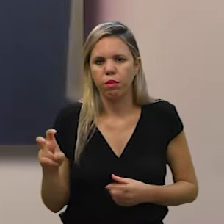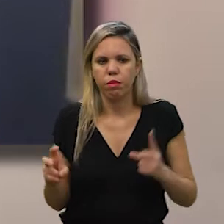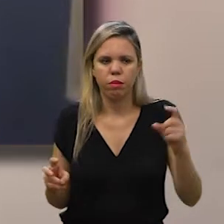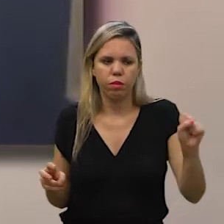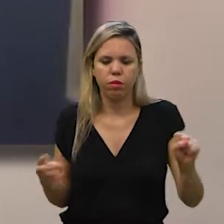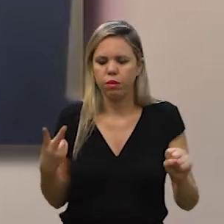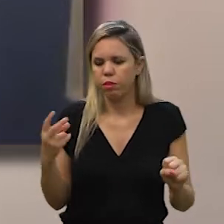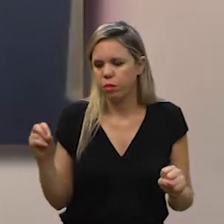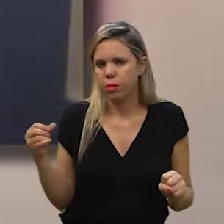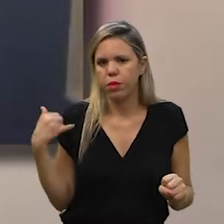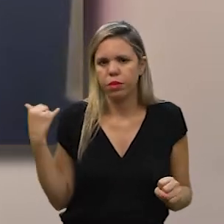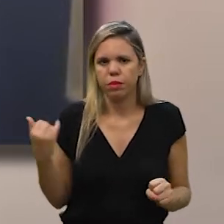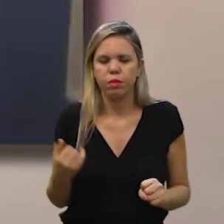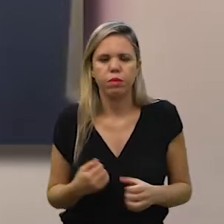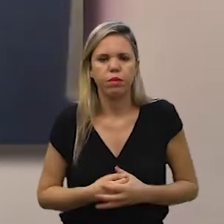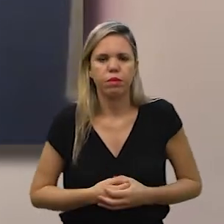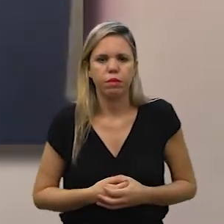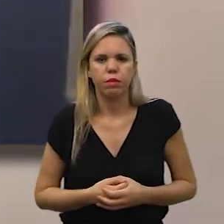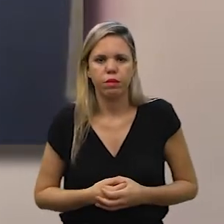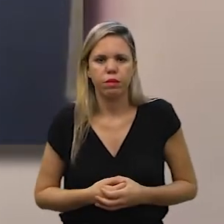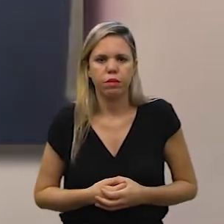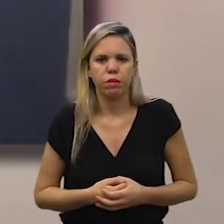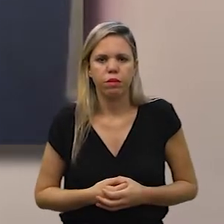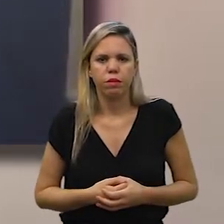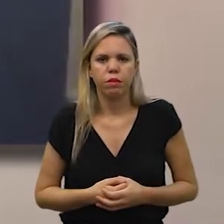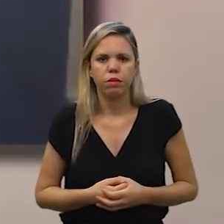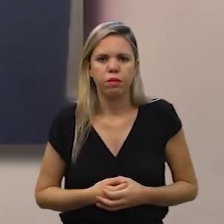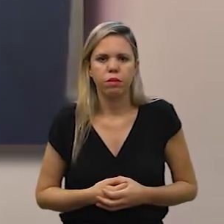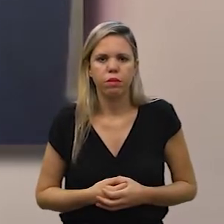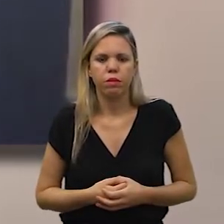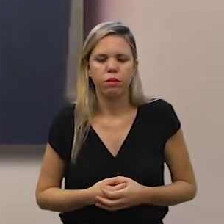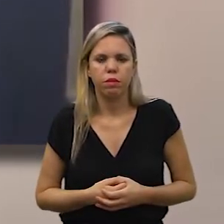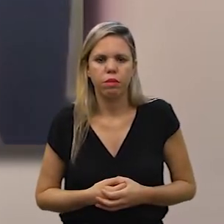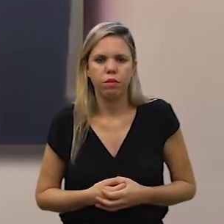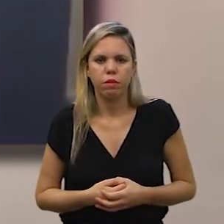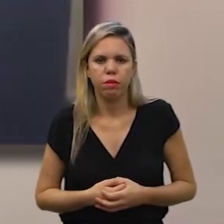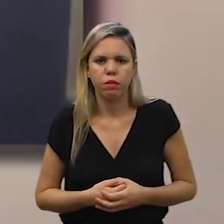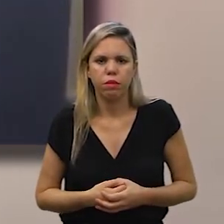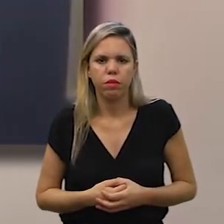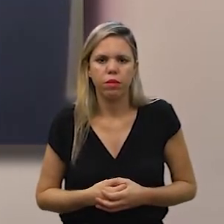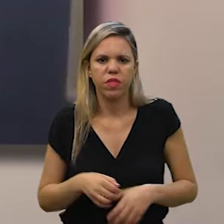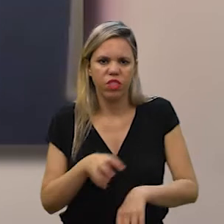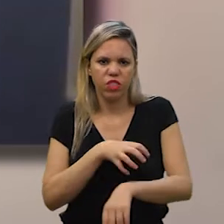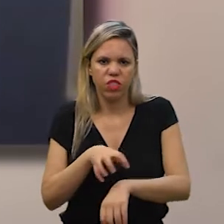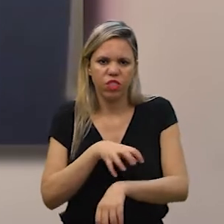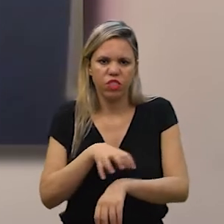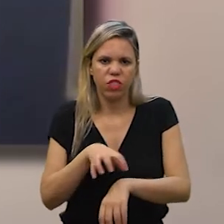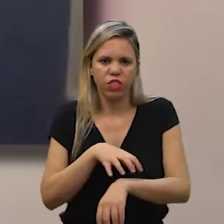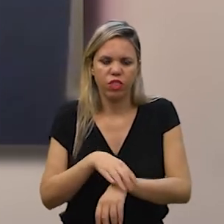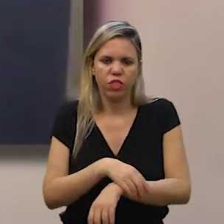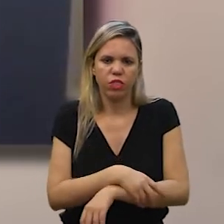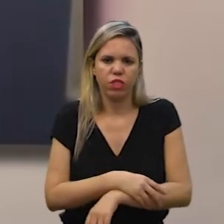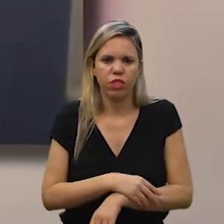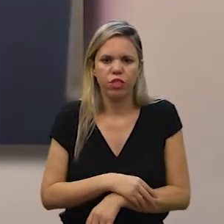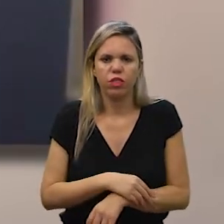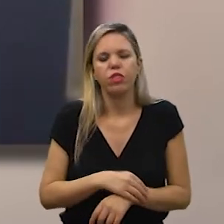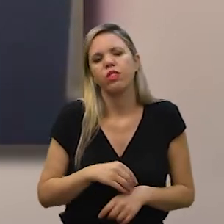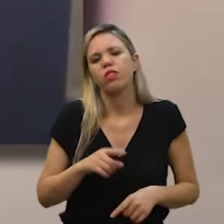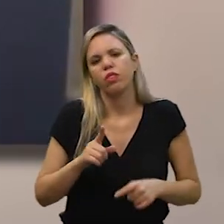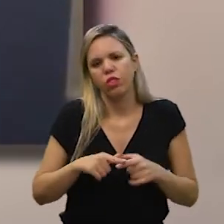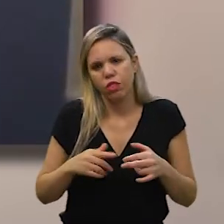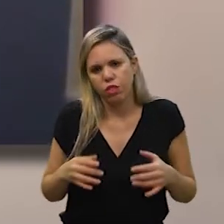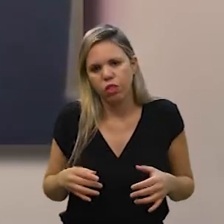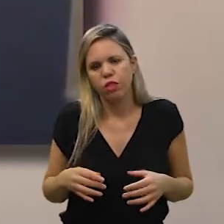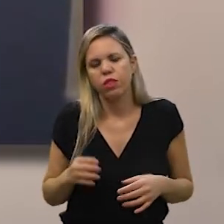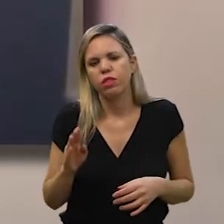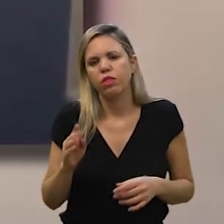15, 18, 20 anos, que aí vem o grosso, né, da alergia da bijuteria,